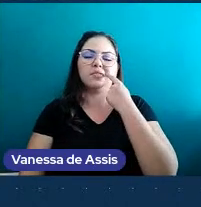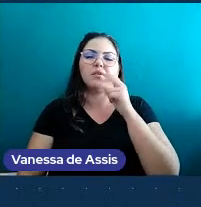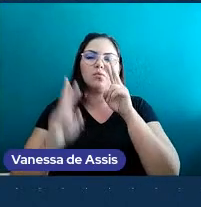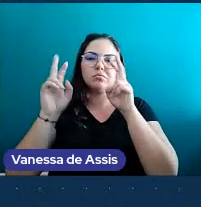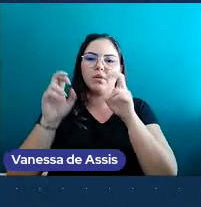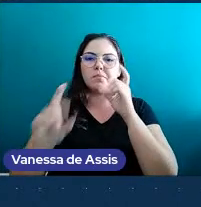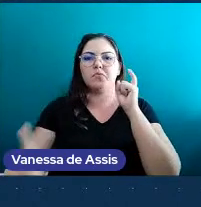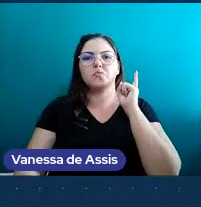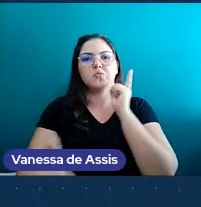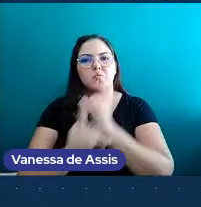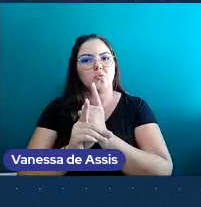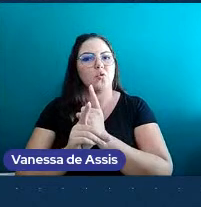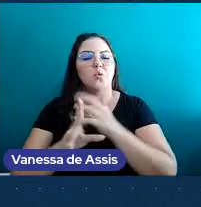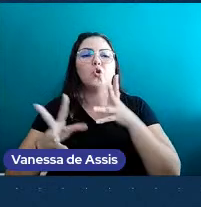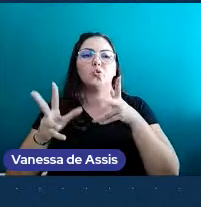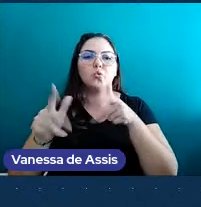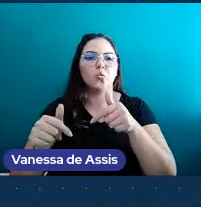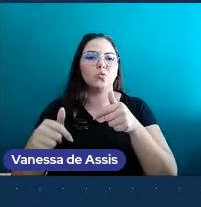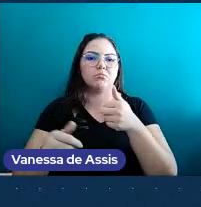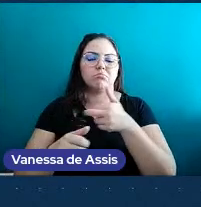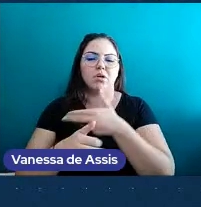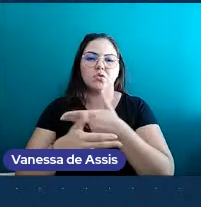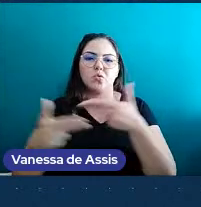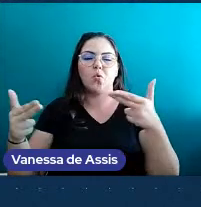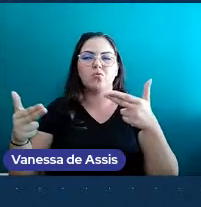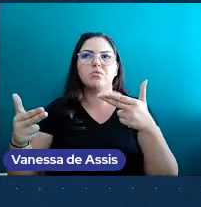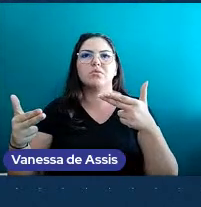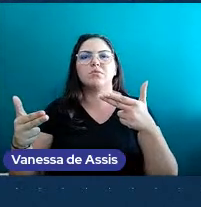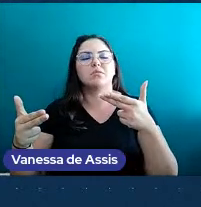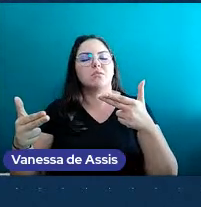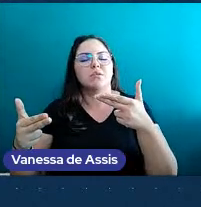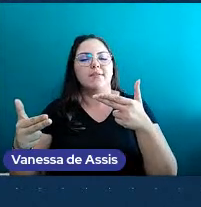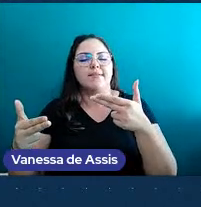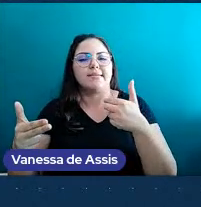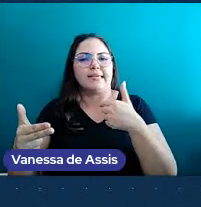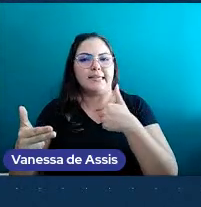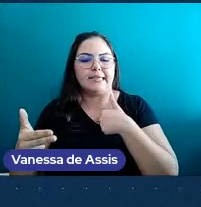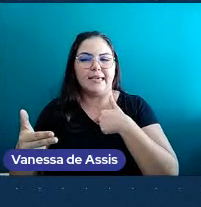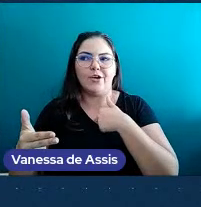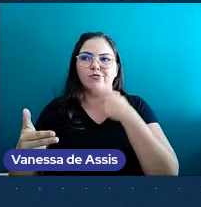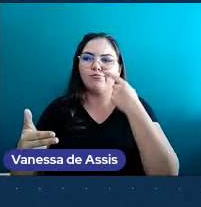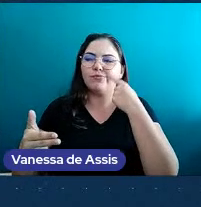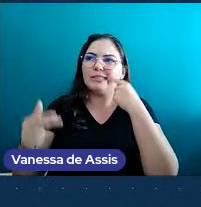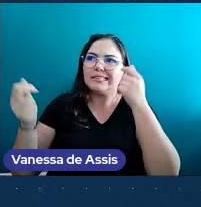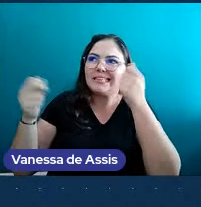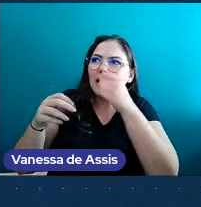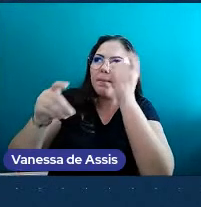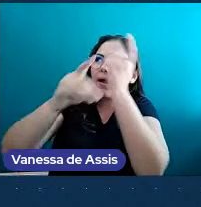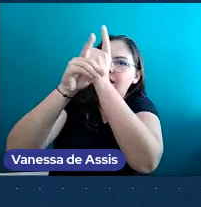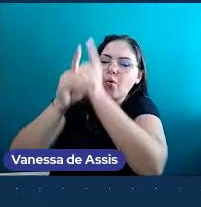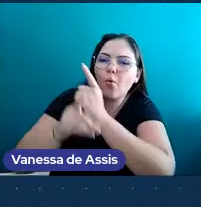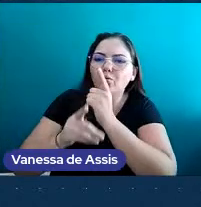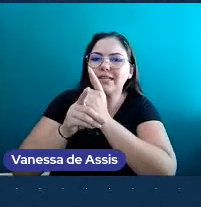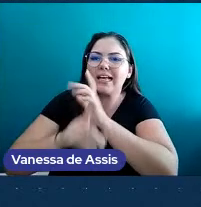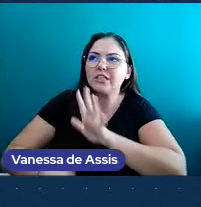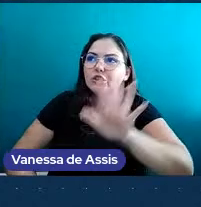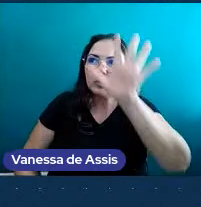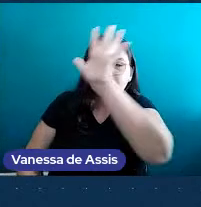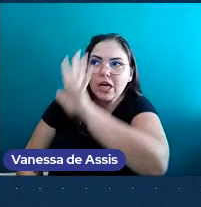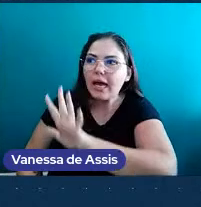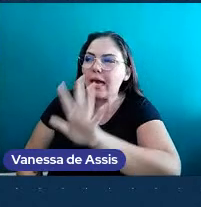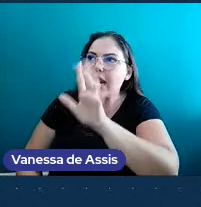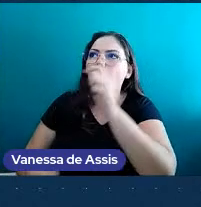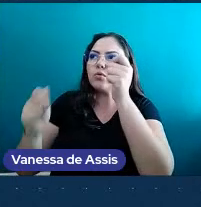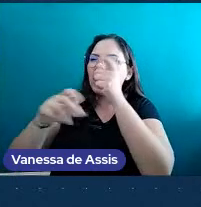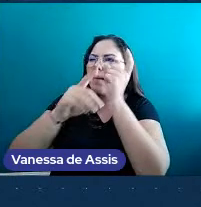porque todo o resto de possibilidades de coisas que eu possa vir a saber sobre esse tema, mas eu não vou ter tempo de